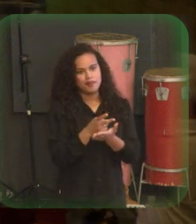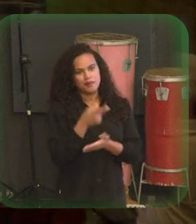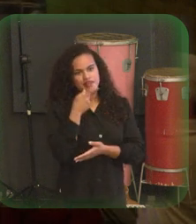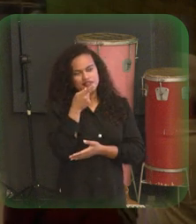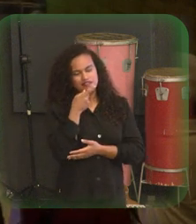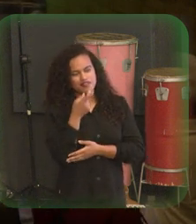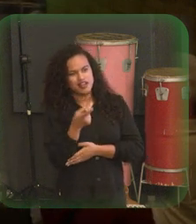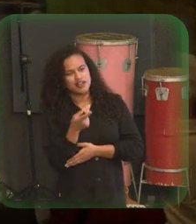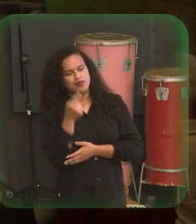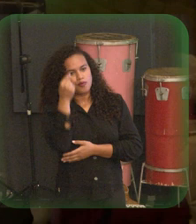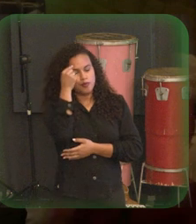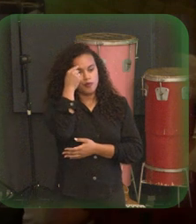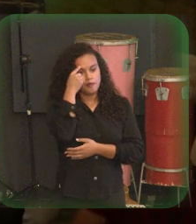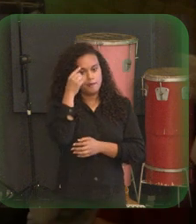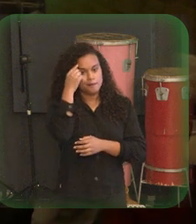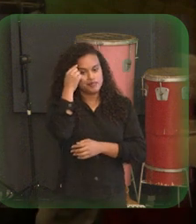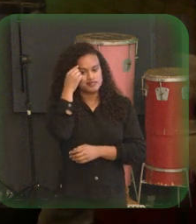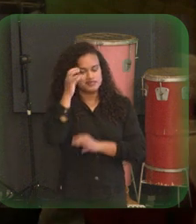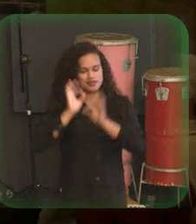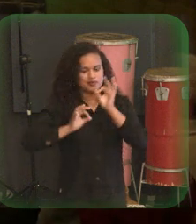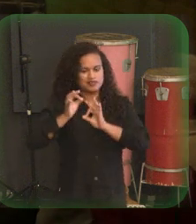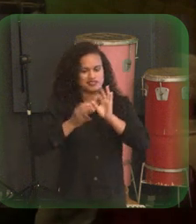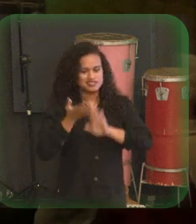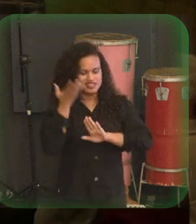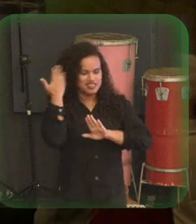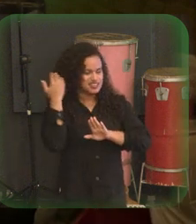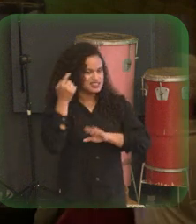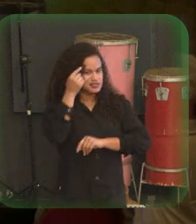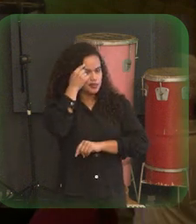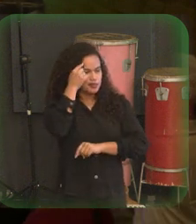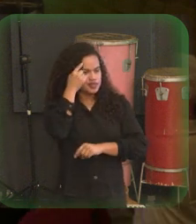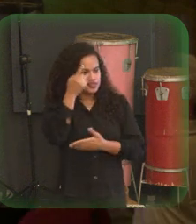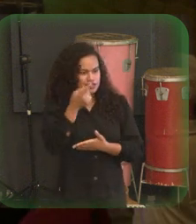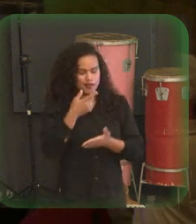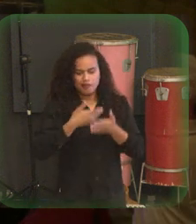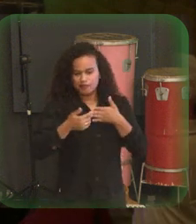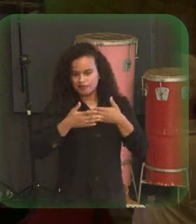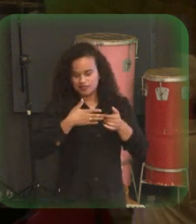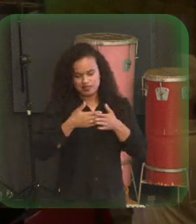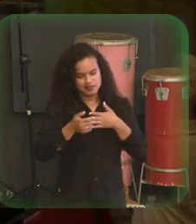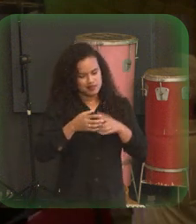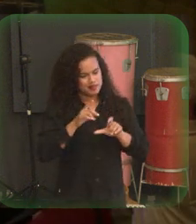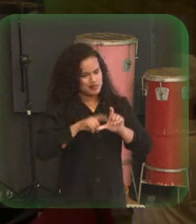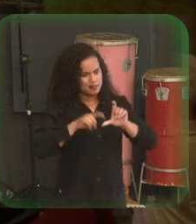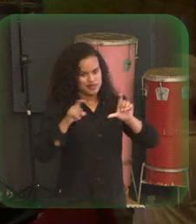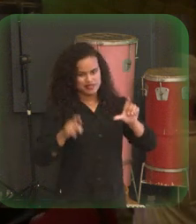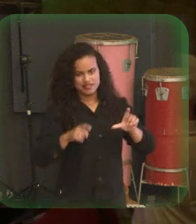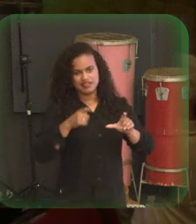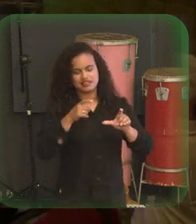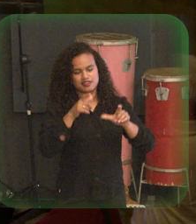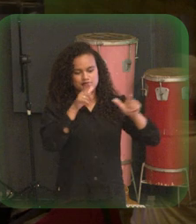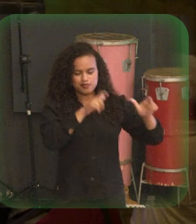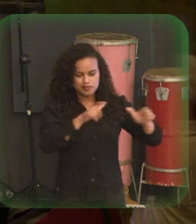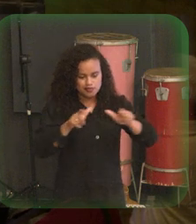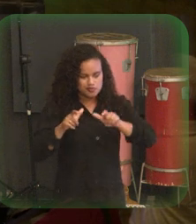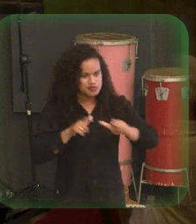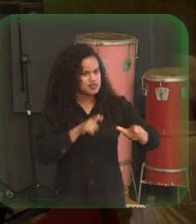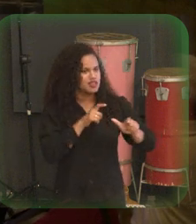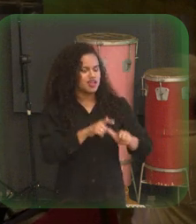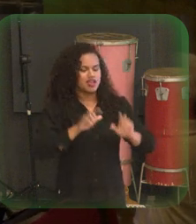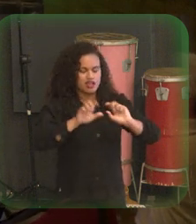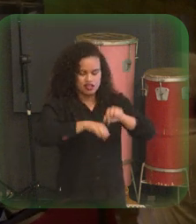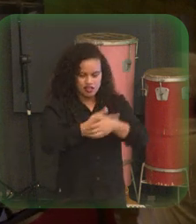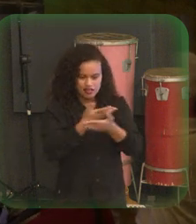pensada, preparada, eu sempre gosto de pensar no que eu vou falar, não importa qual seja a ocasião, desde grandes eventos,